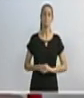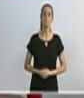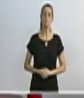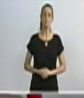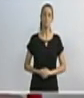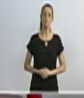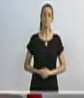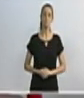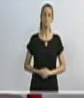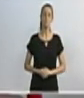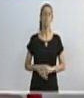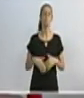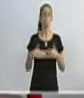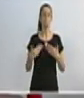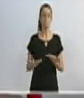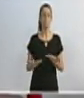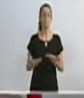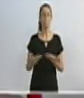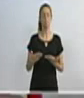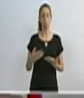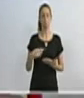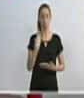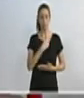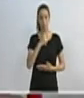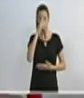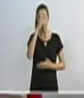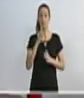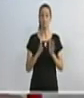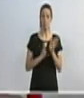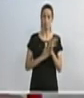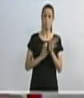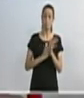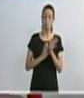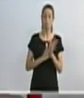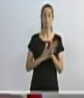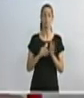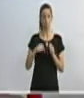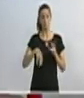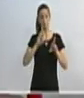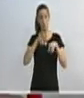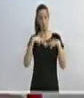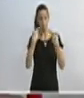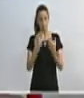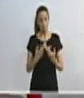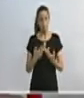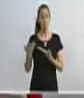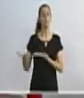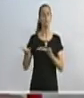Então, dentro desse sentido propositivo dessa nossa reunião, eu gostaria, então, de